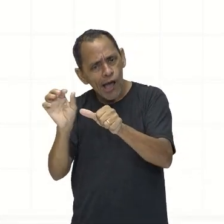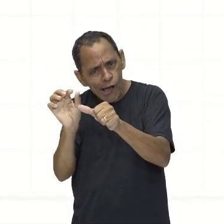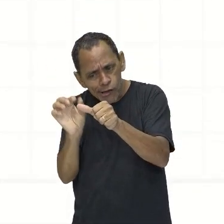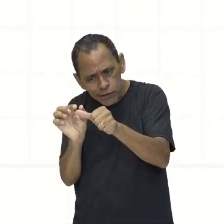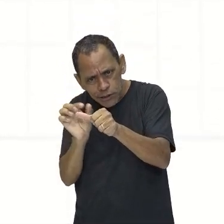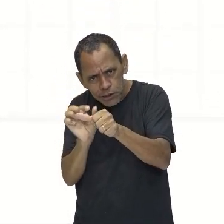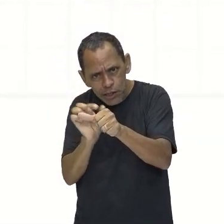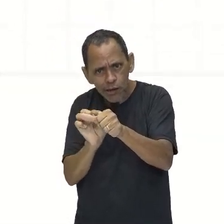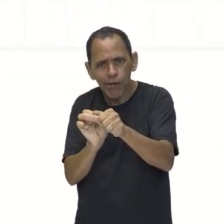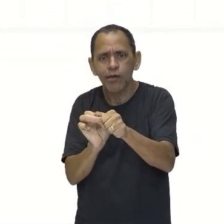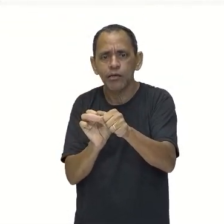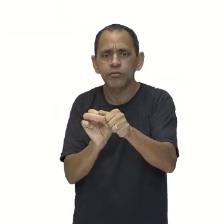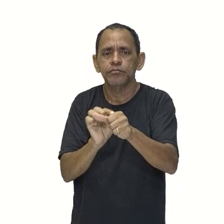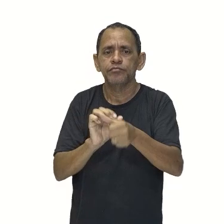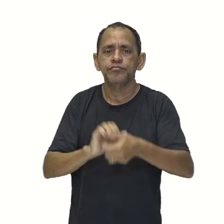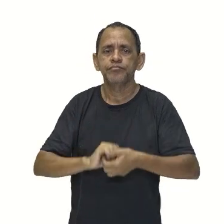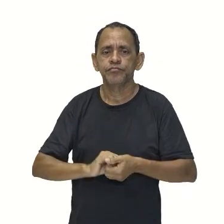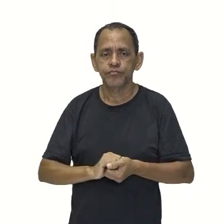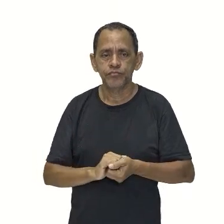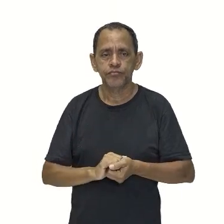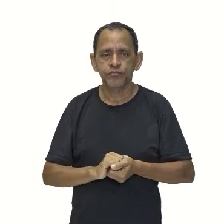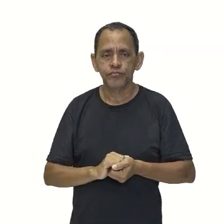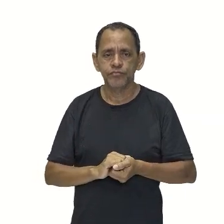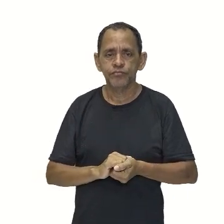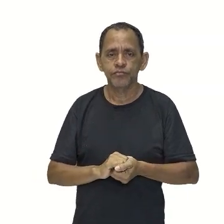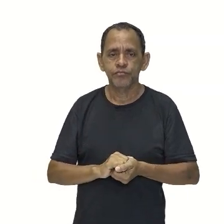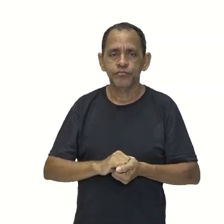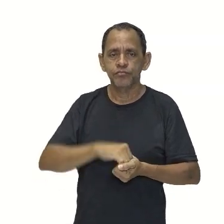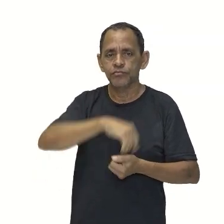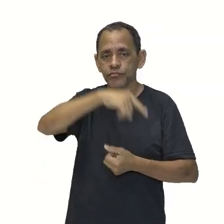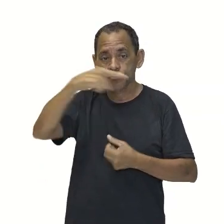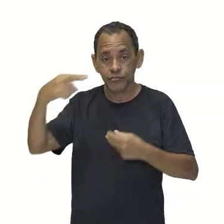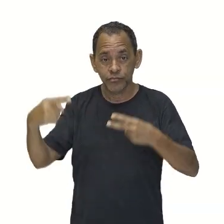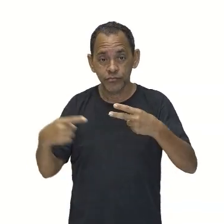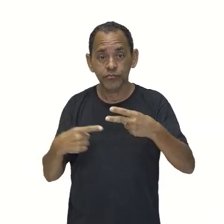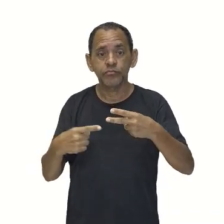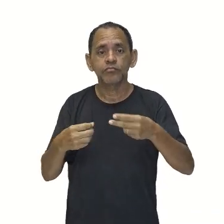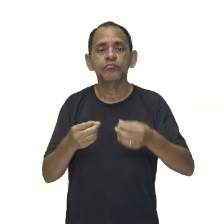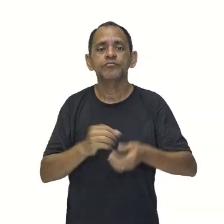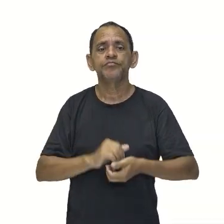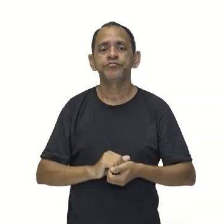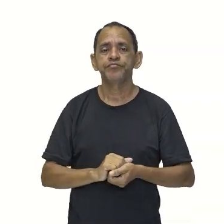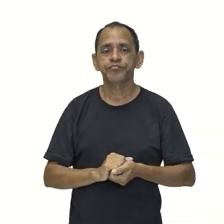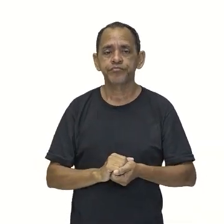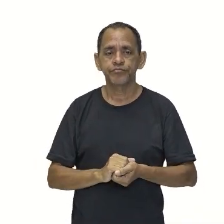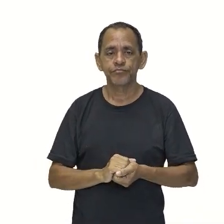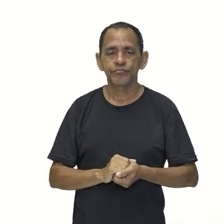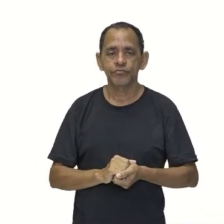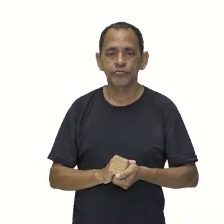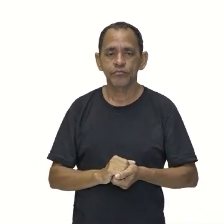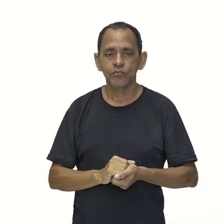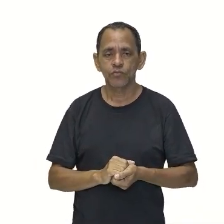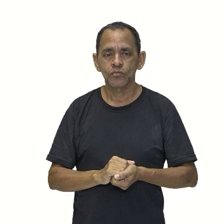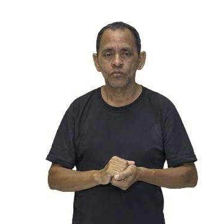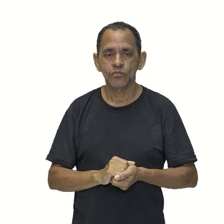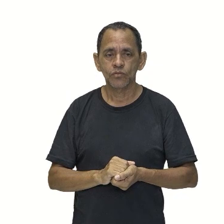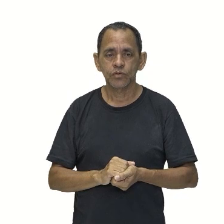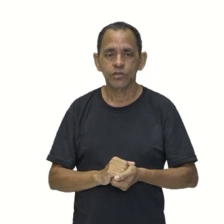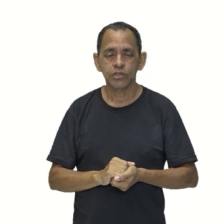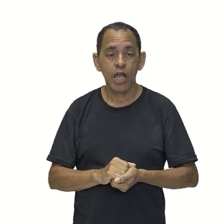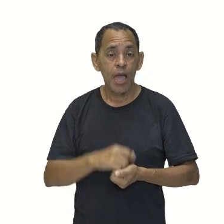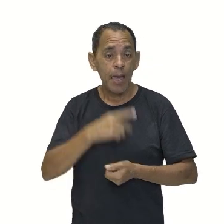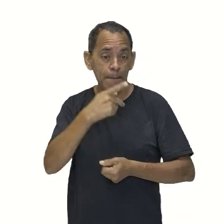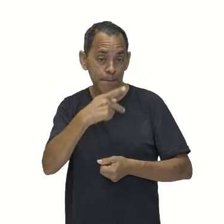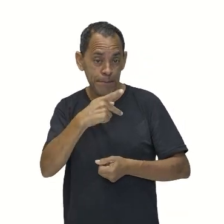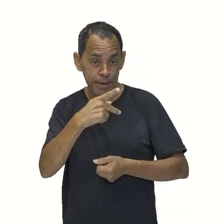vamos exatamente resolver isso aqui, olha, o nosso P, ele é igual